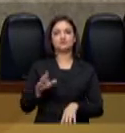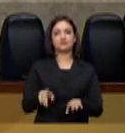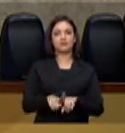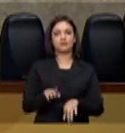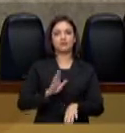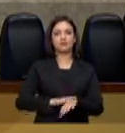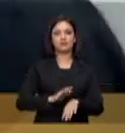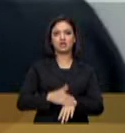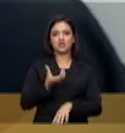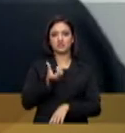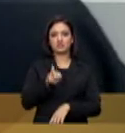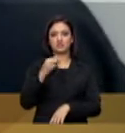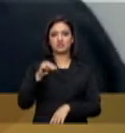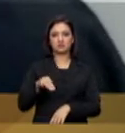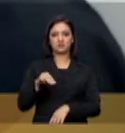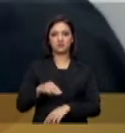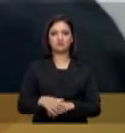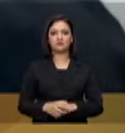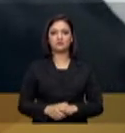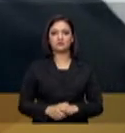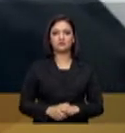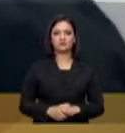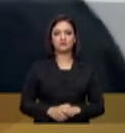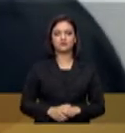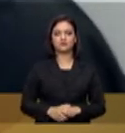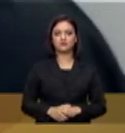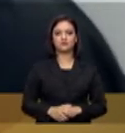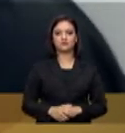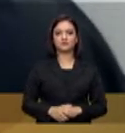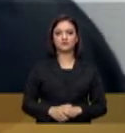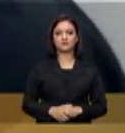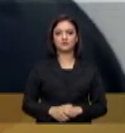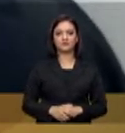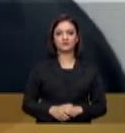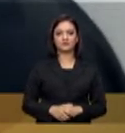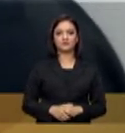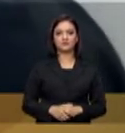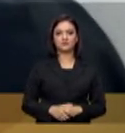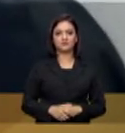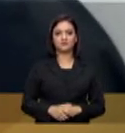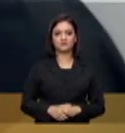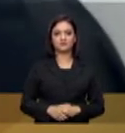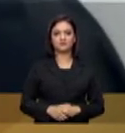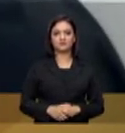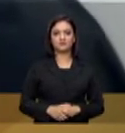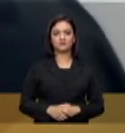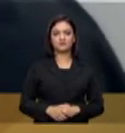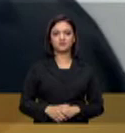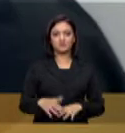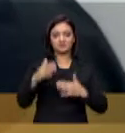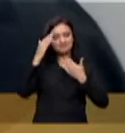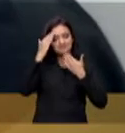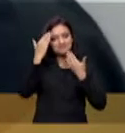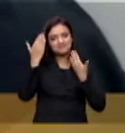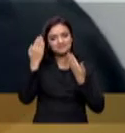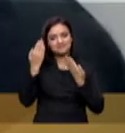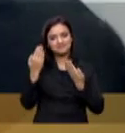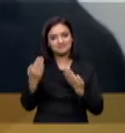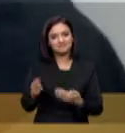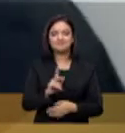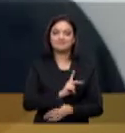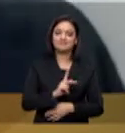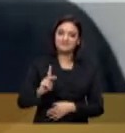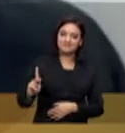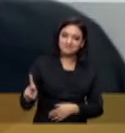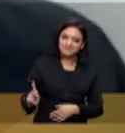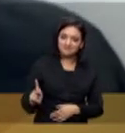Muito obrigado, eminente ministro, presidente, professor. Peço licença a Vossa Excelência, assim como a eminente ministra Carmen Lúcia, ministra Rosa Weber, para